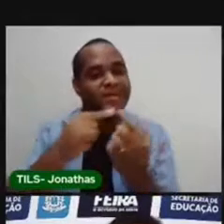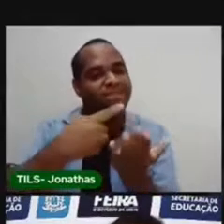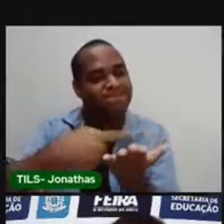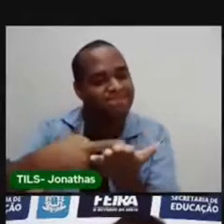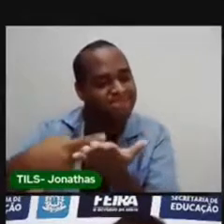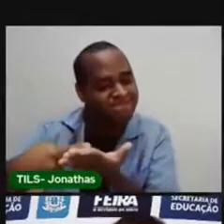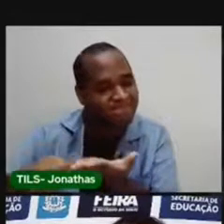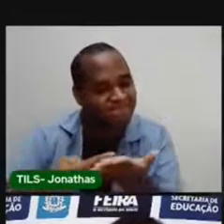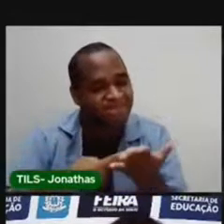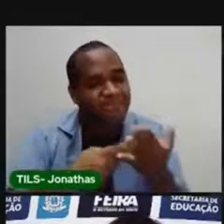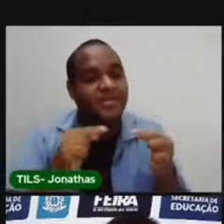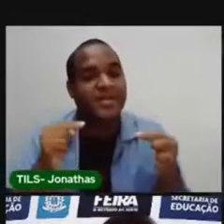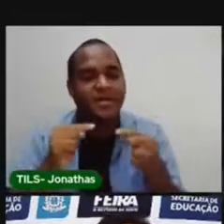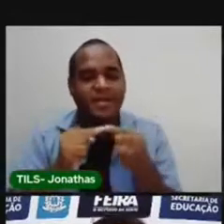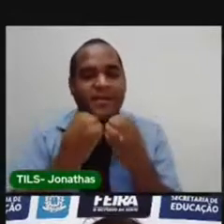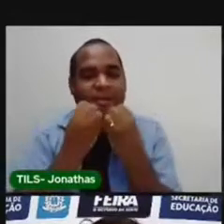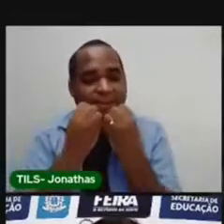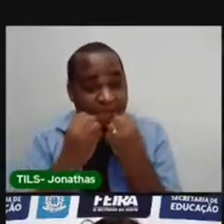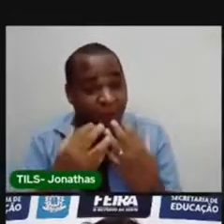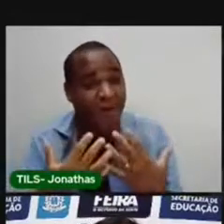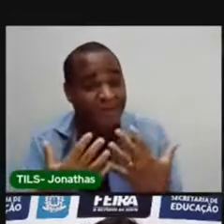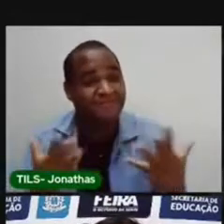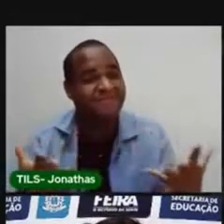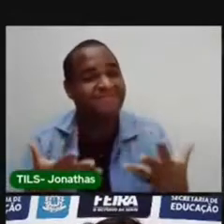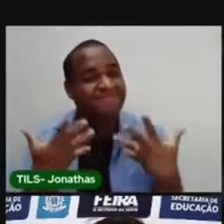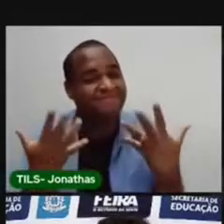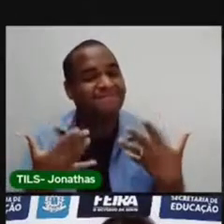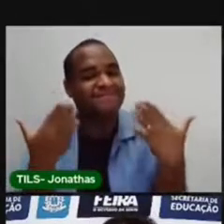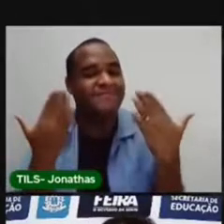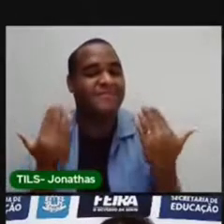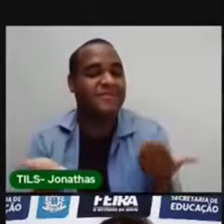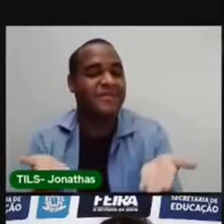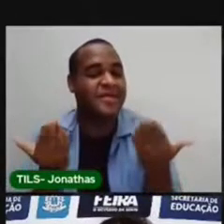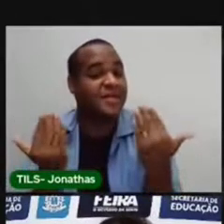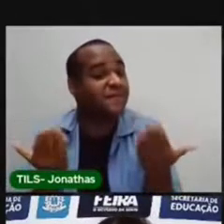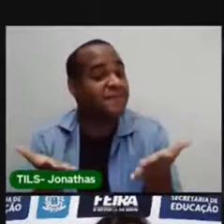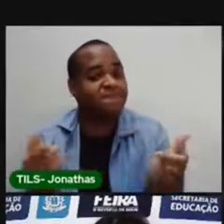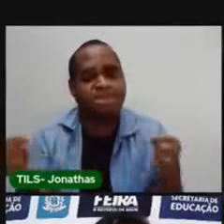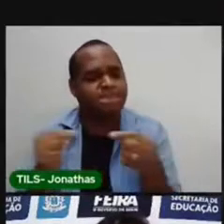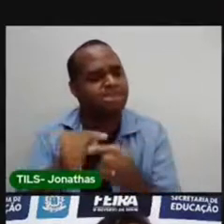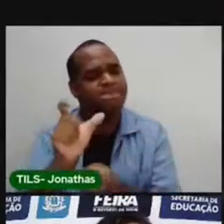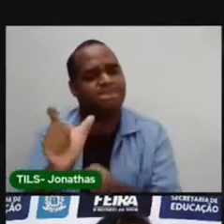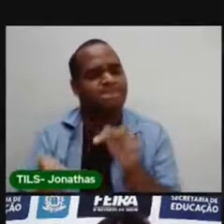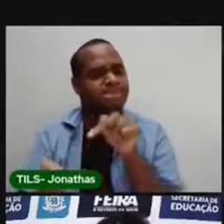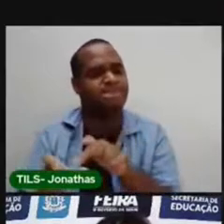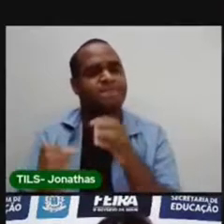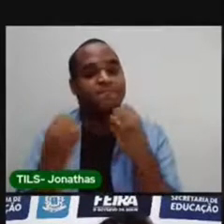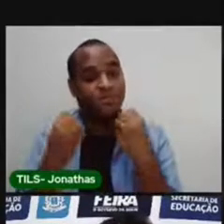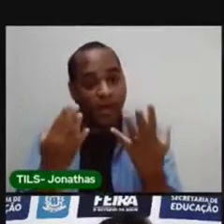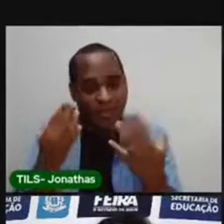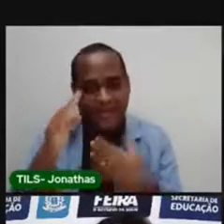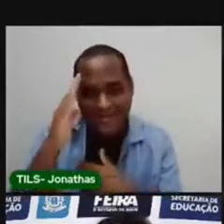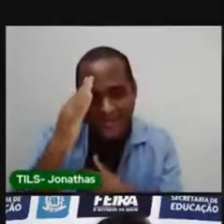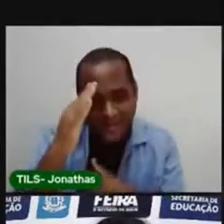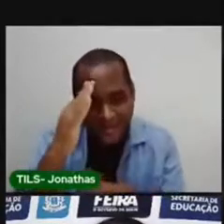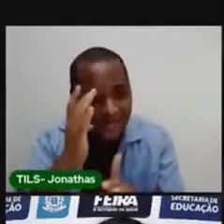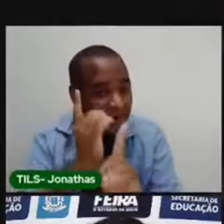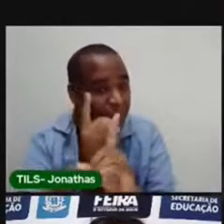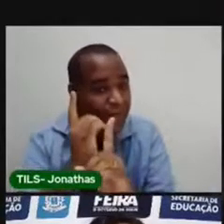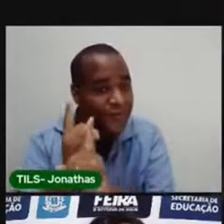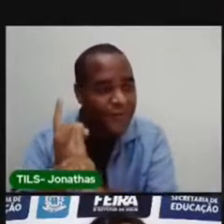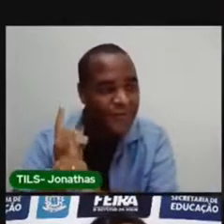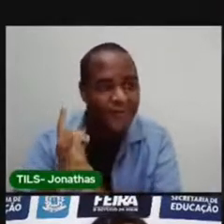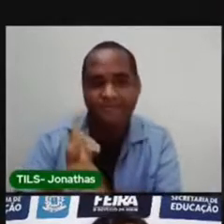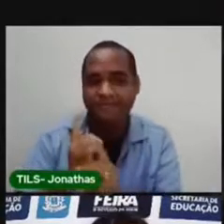combinam, elas dão a graça e a leveza da nossa parlenda. Encontrou as frases que estão